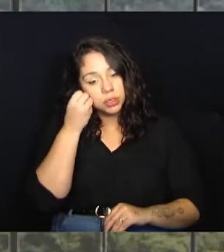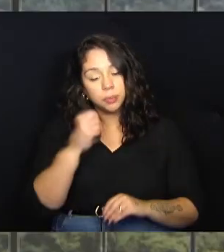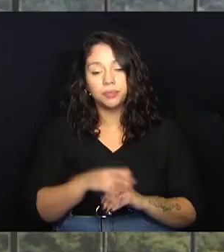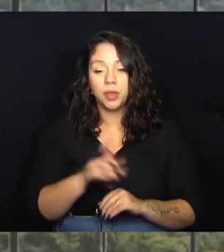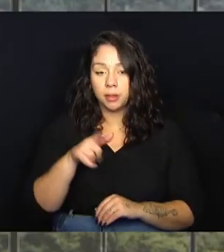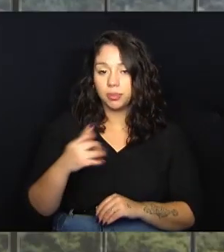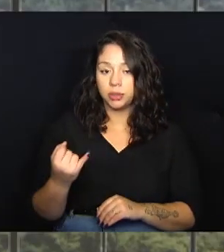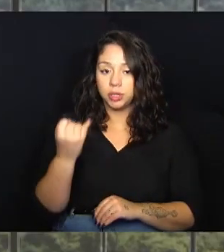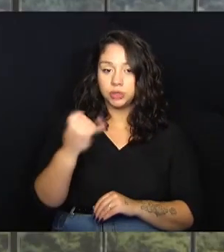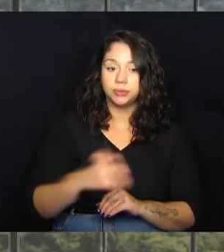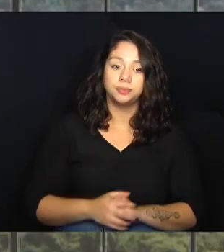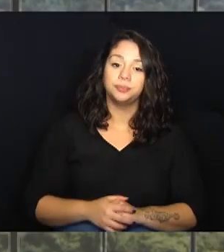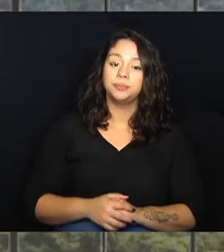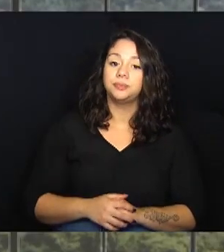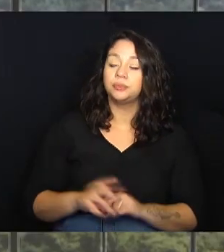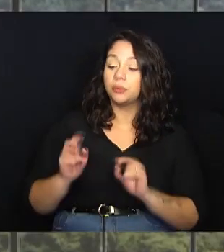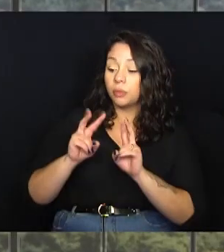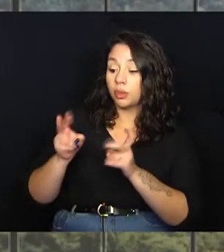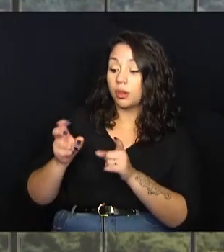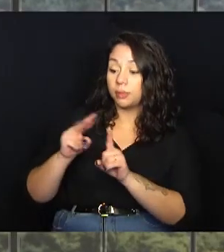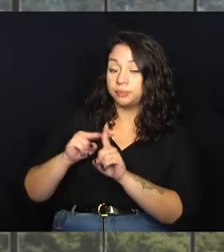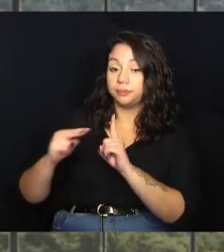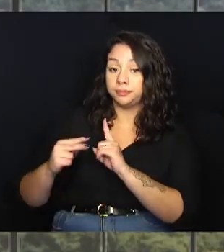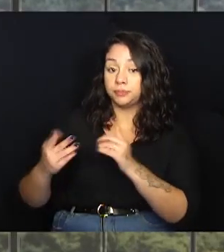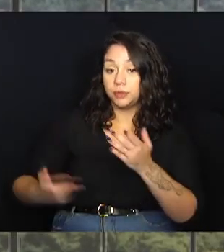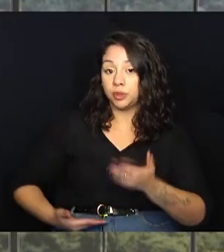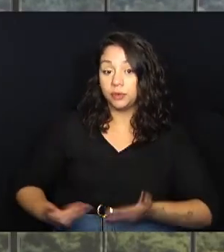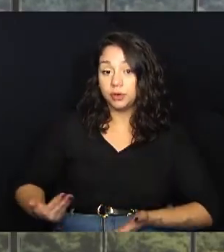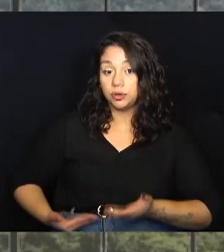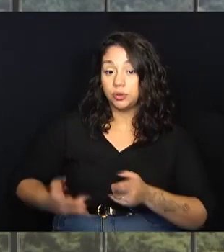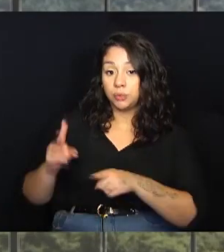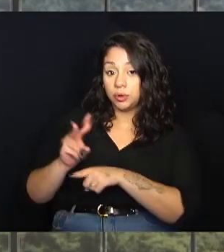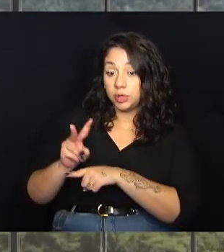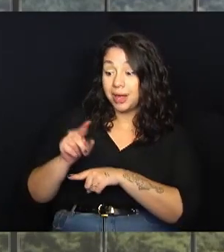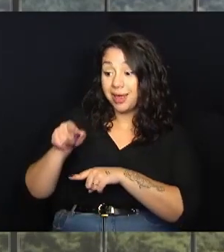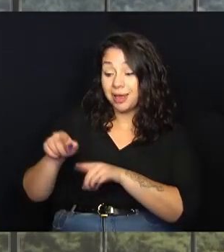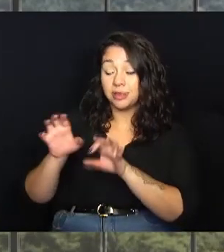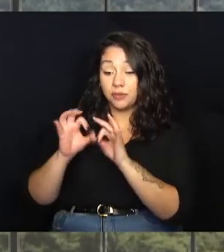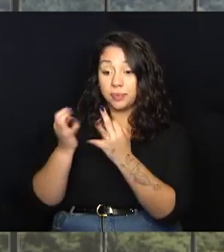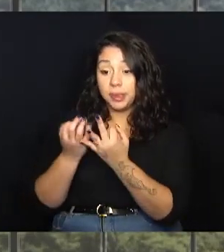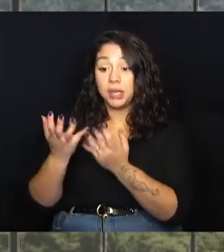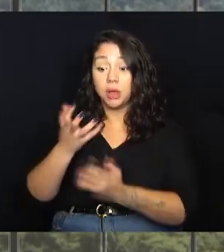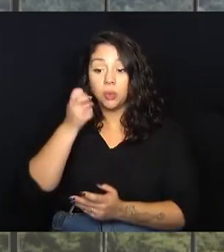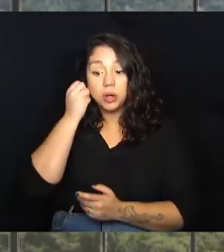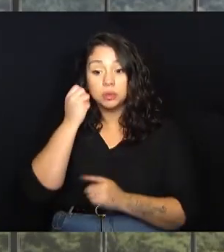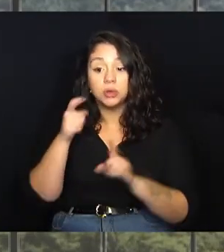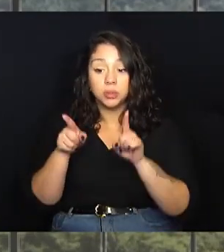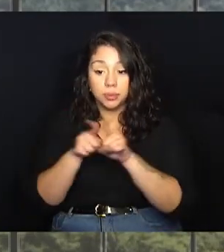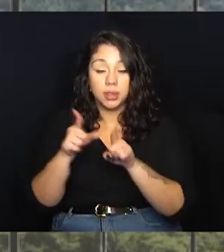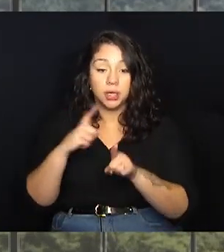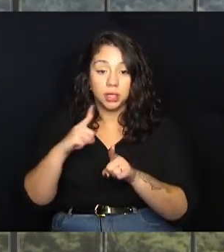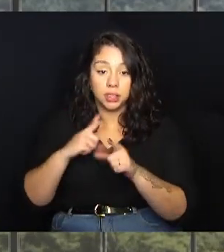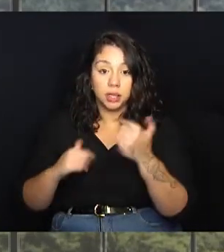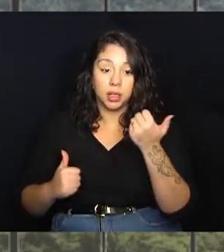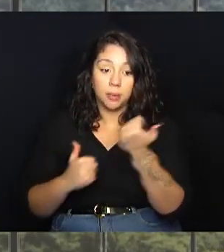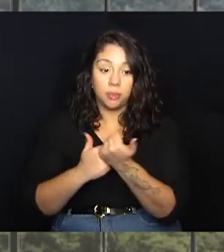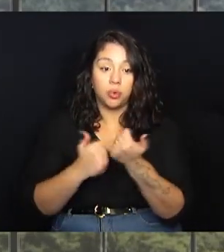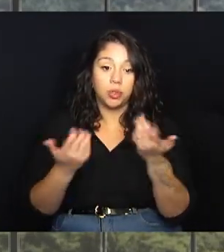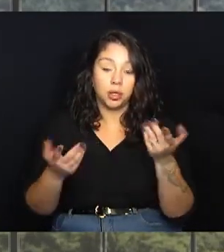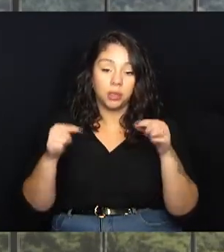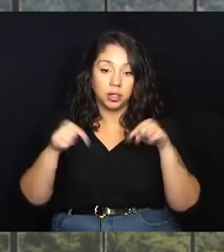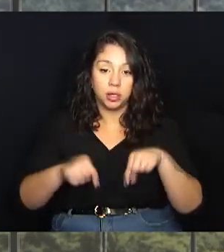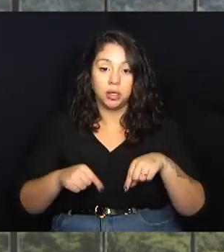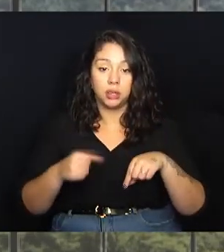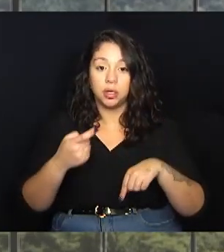vista do serviço de proteção, essa família acolhedora, ela também tem um apoio, no caso aqui de Campinas, da prefeitura, por